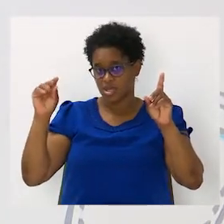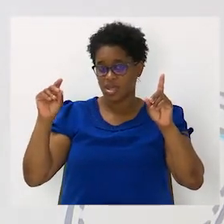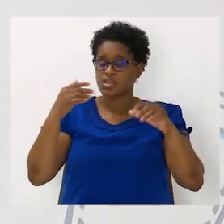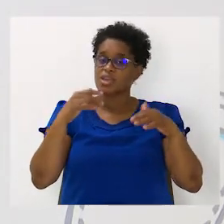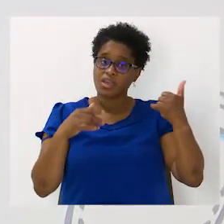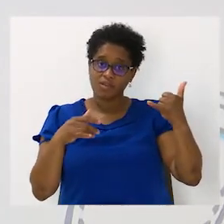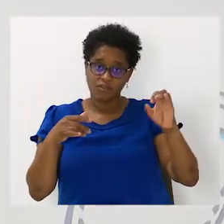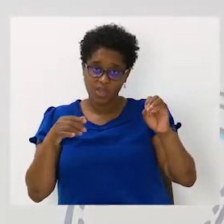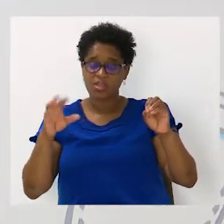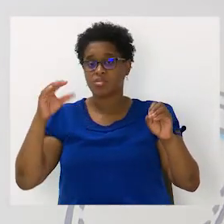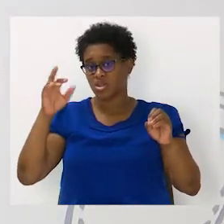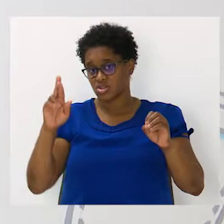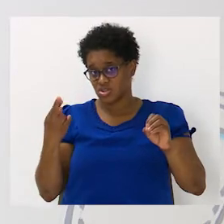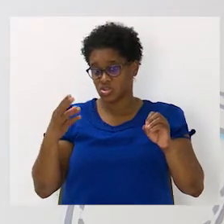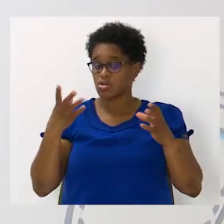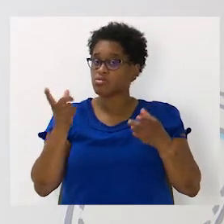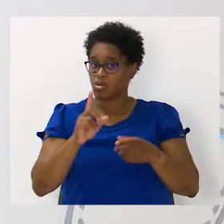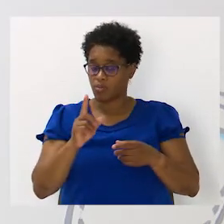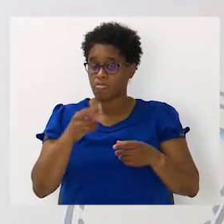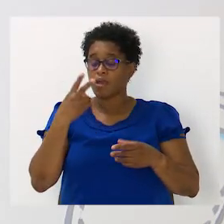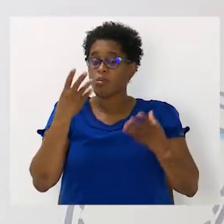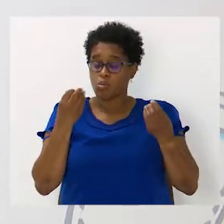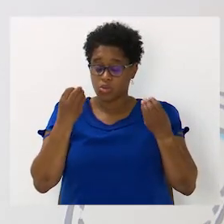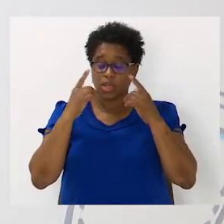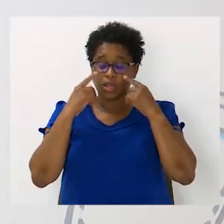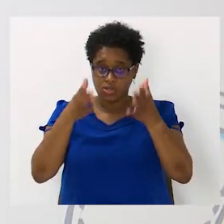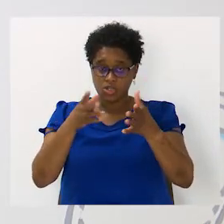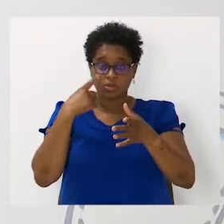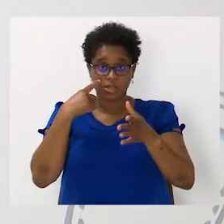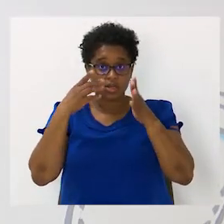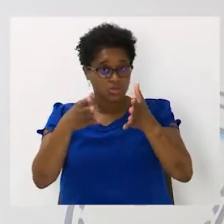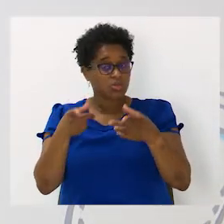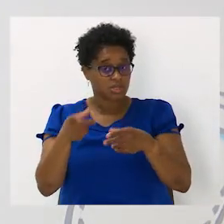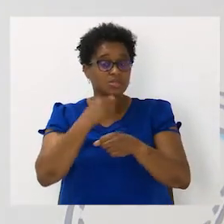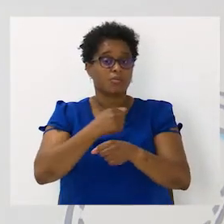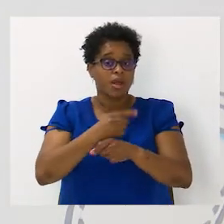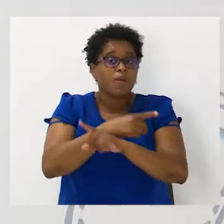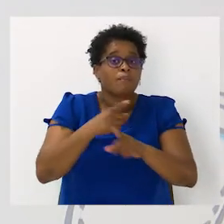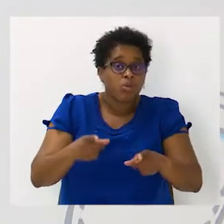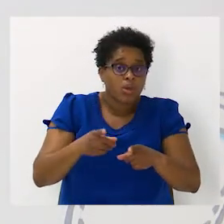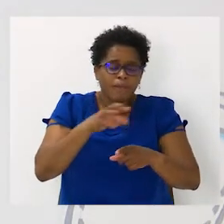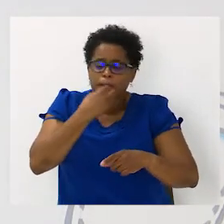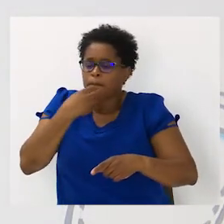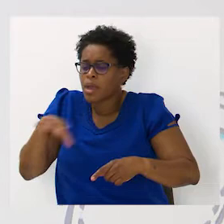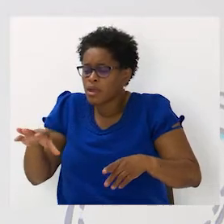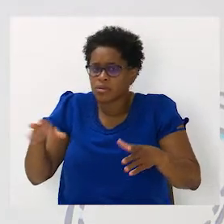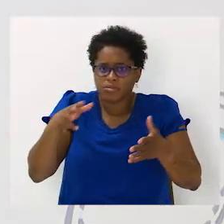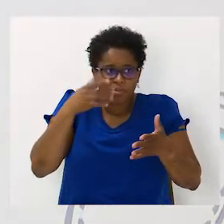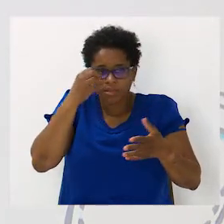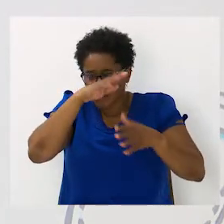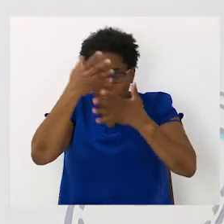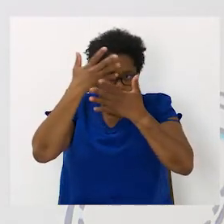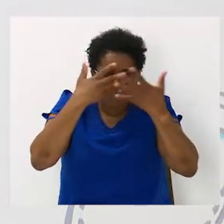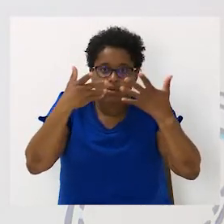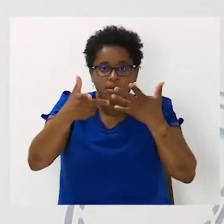Muita atenção, tem que prestar muito bem atenção nesse exercício, porque às vezes perdemos no decorrer do